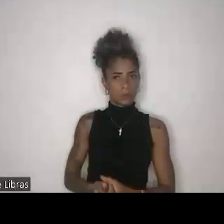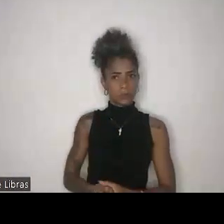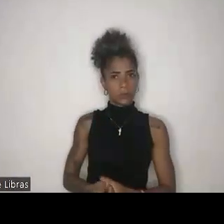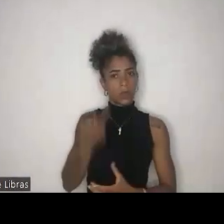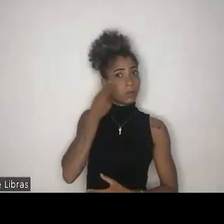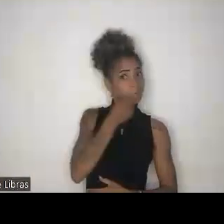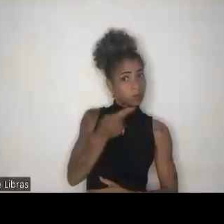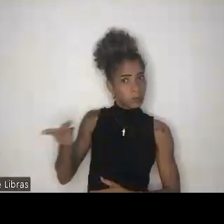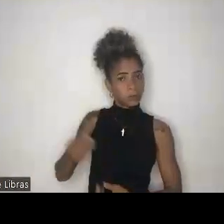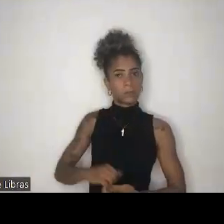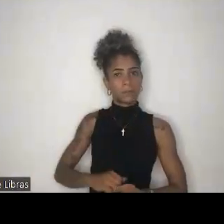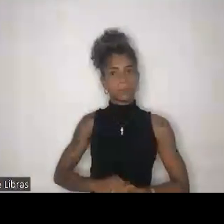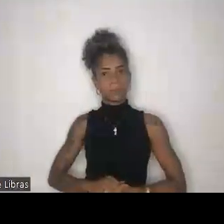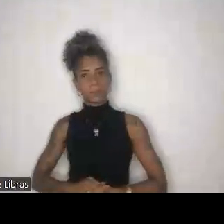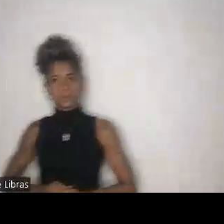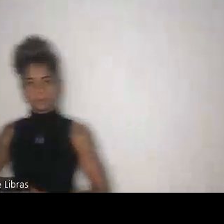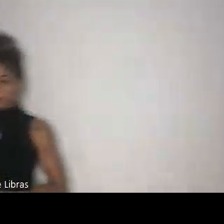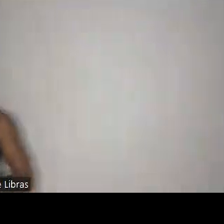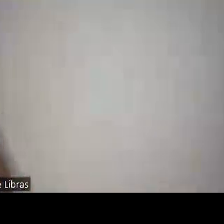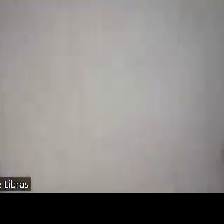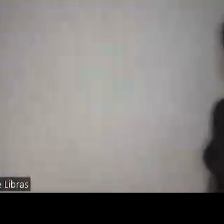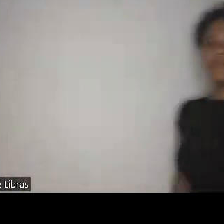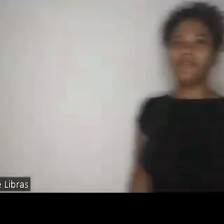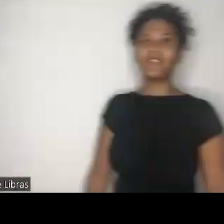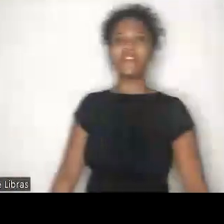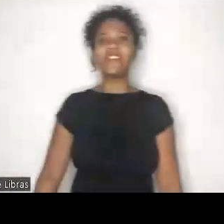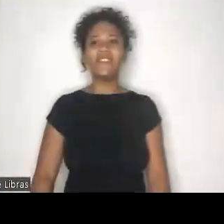a contemplação da arte Então essa